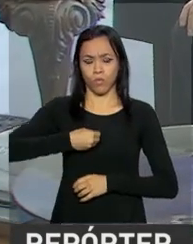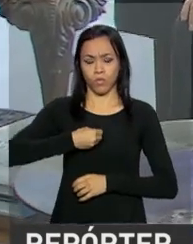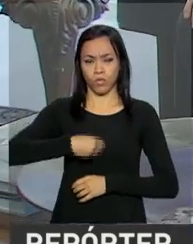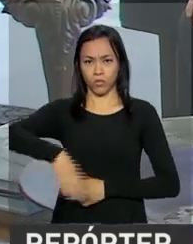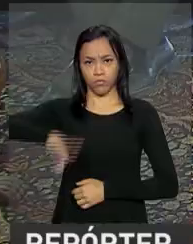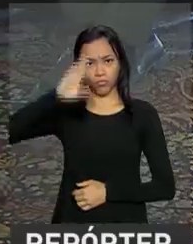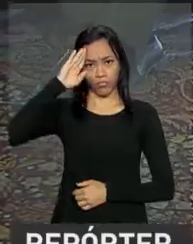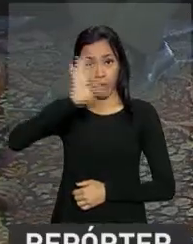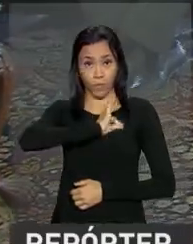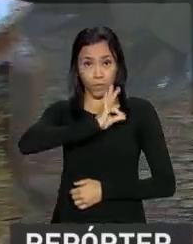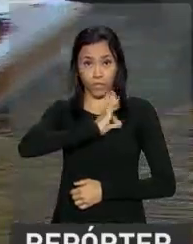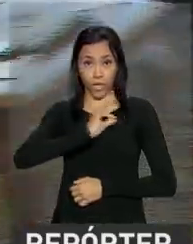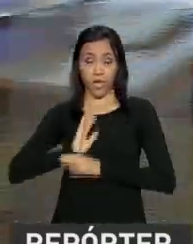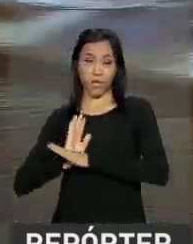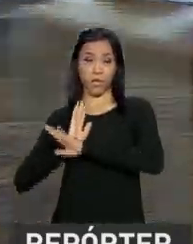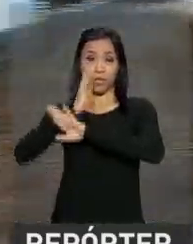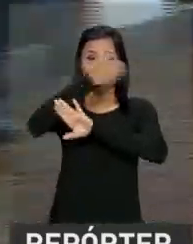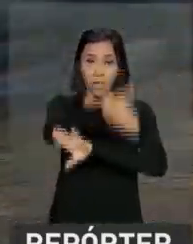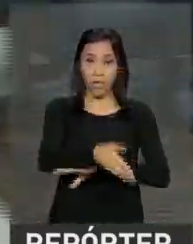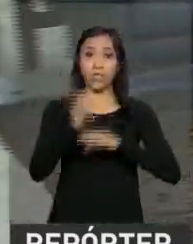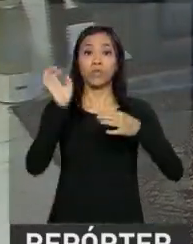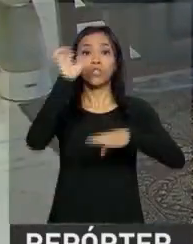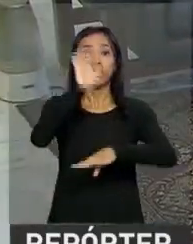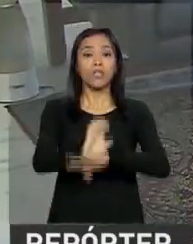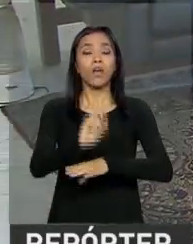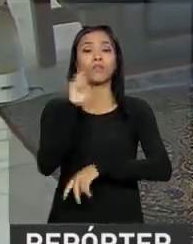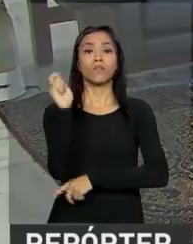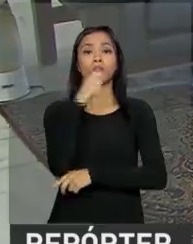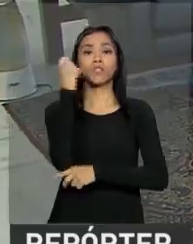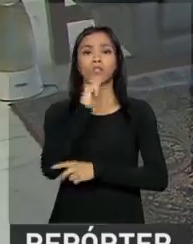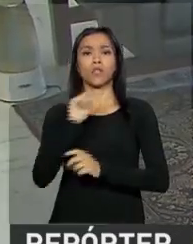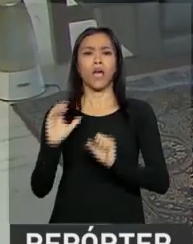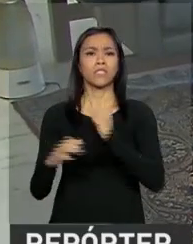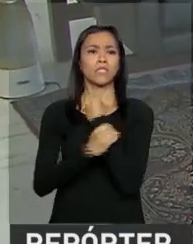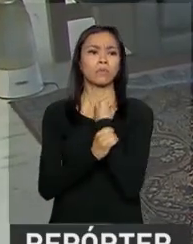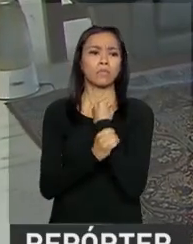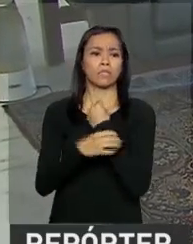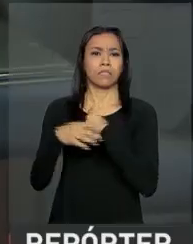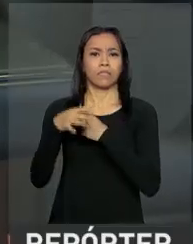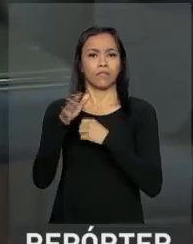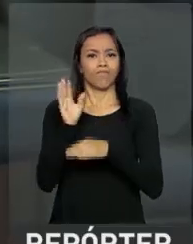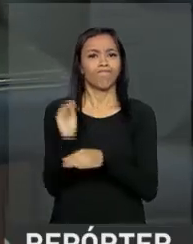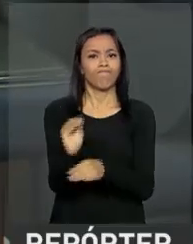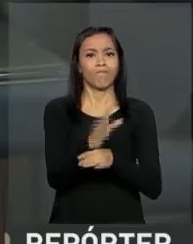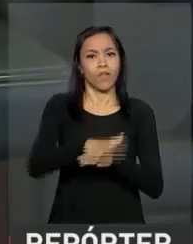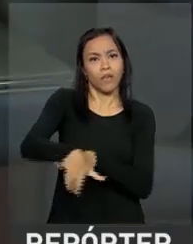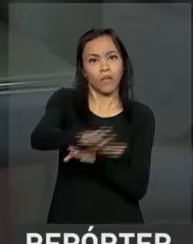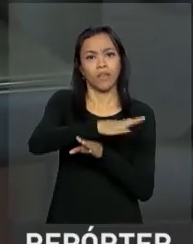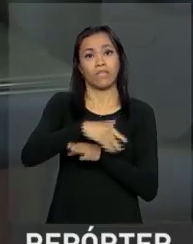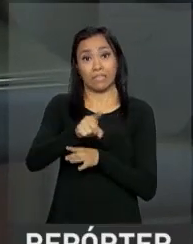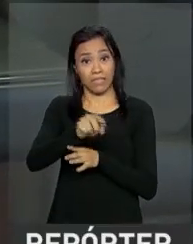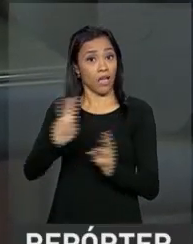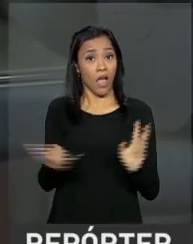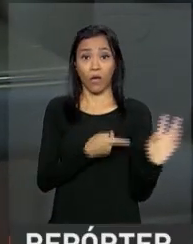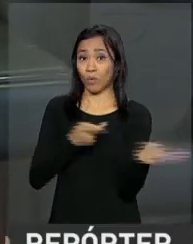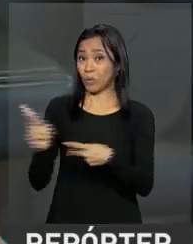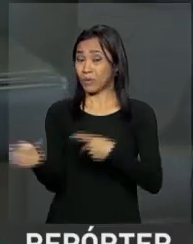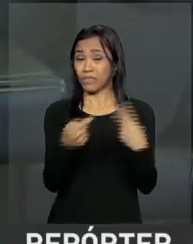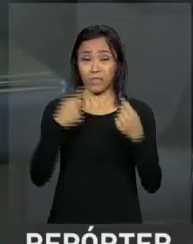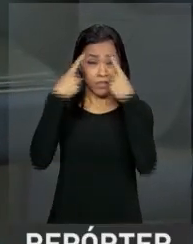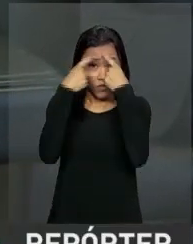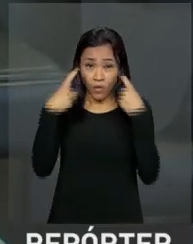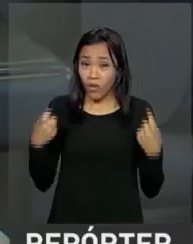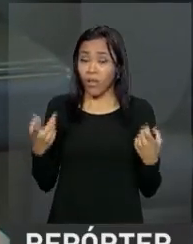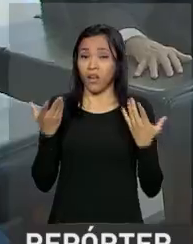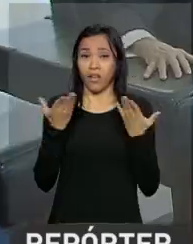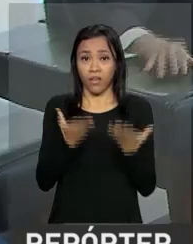para o estado do Rio Grande do Sul para ajudar na manutenção da segurança na região metropolitana de Porto Alegre, que passou por uma onda de